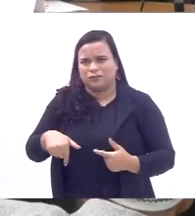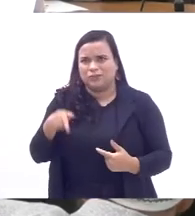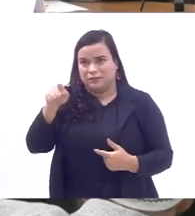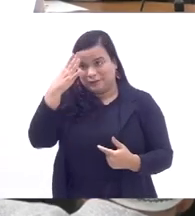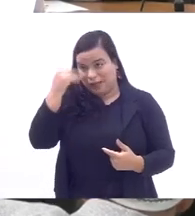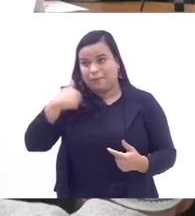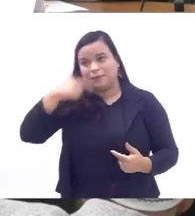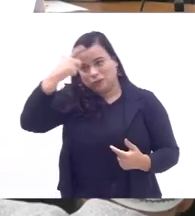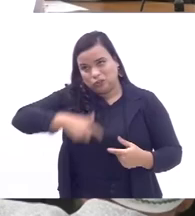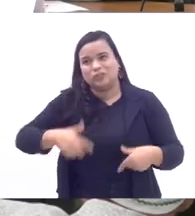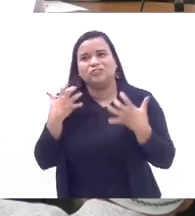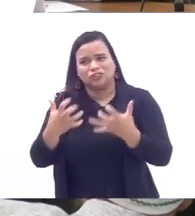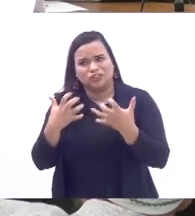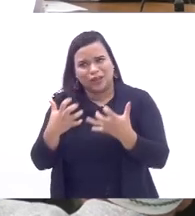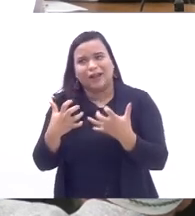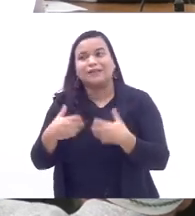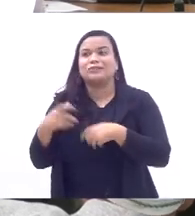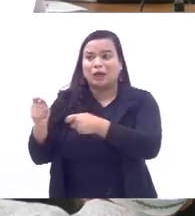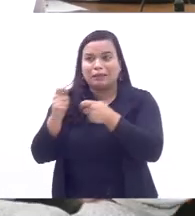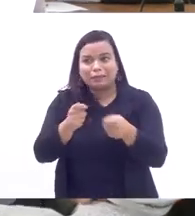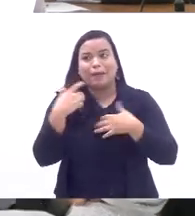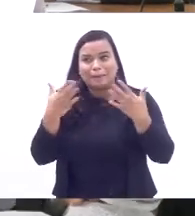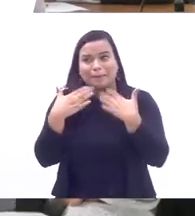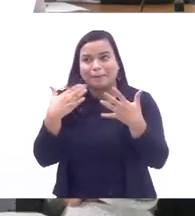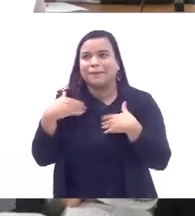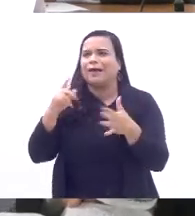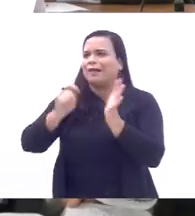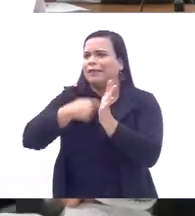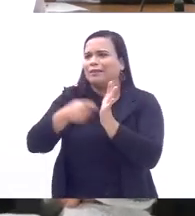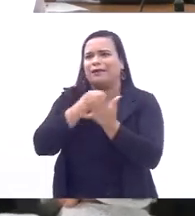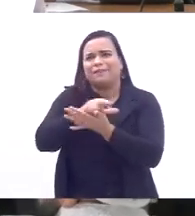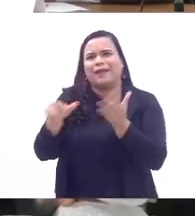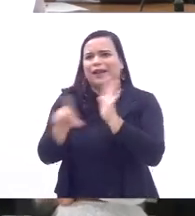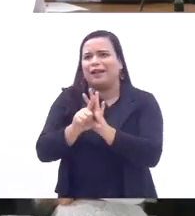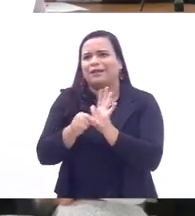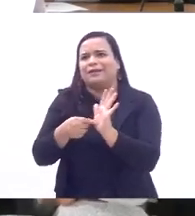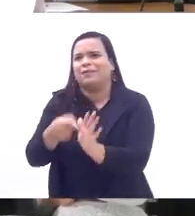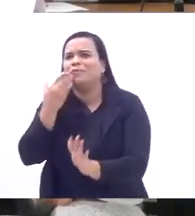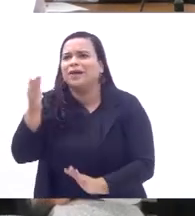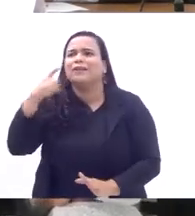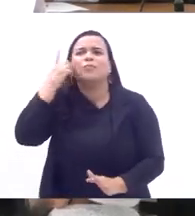que eu sou chato, a gente já está com mais leis para ele assinar e toda hora eu estou lá.